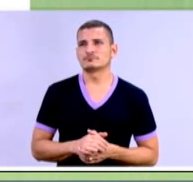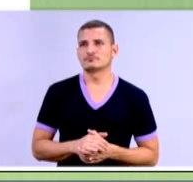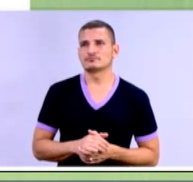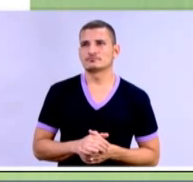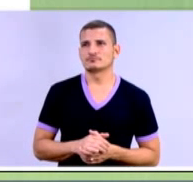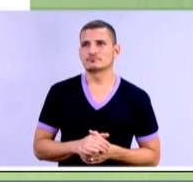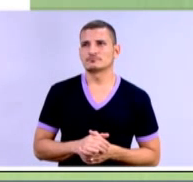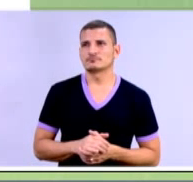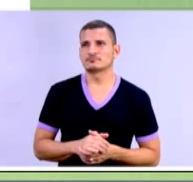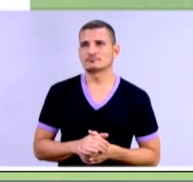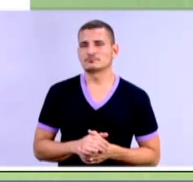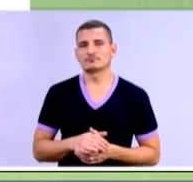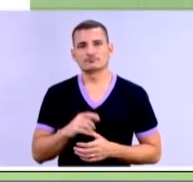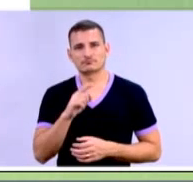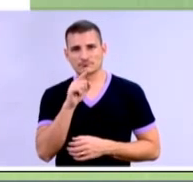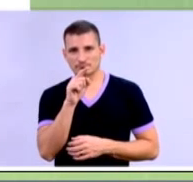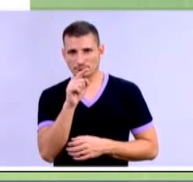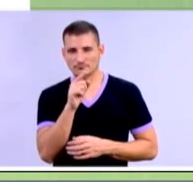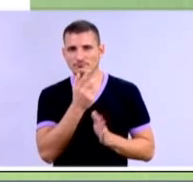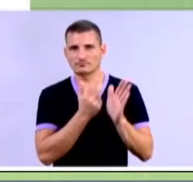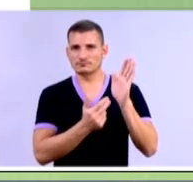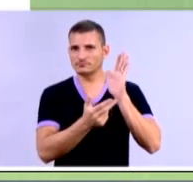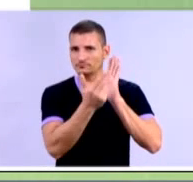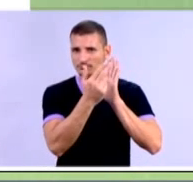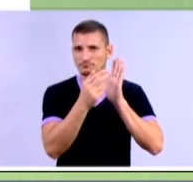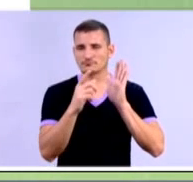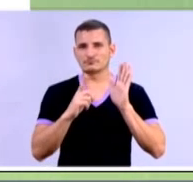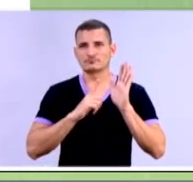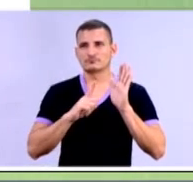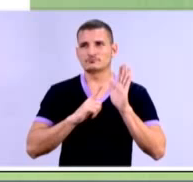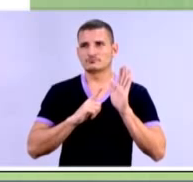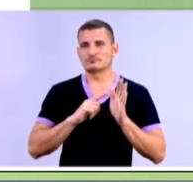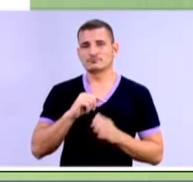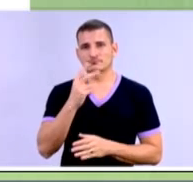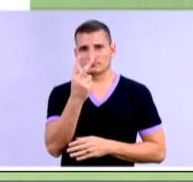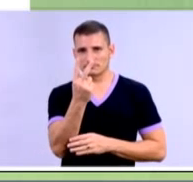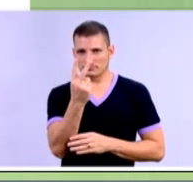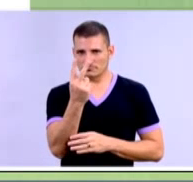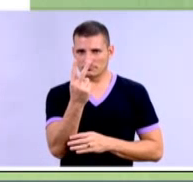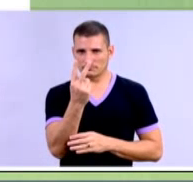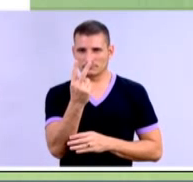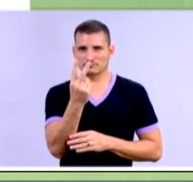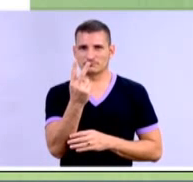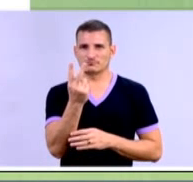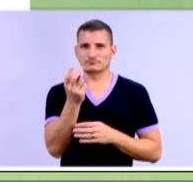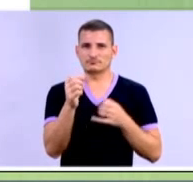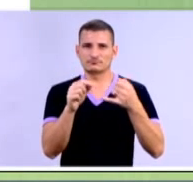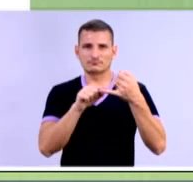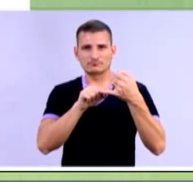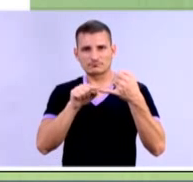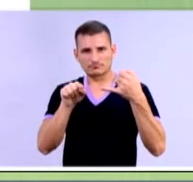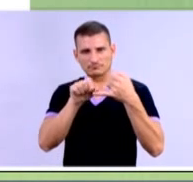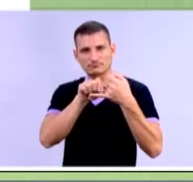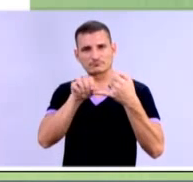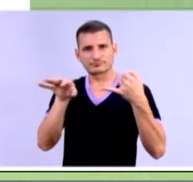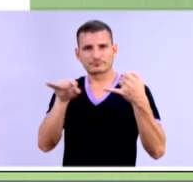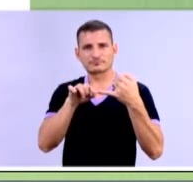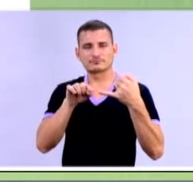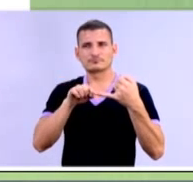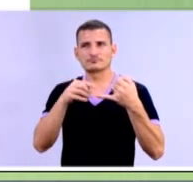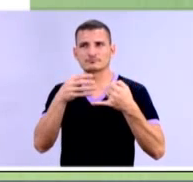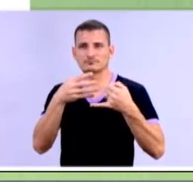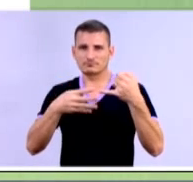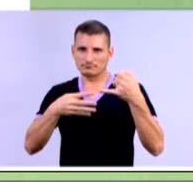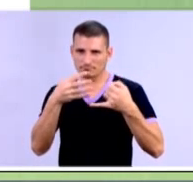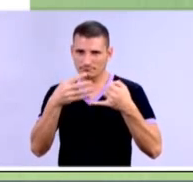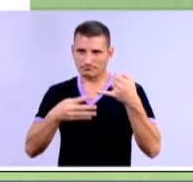Isso daqui é quando a gente tem duas sinalizações acontecendo de forma que atrapalhe. Onde tem essas